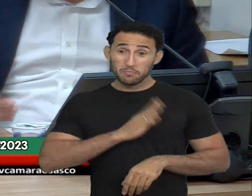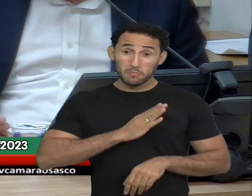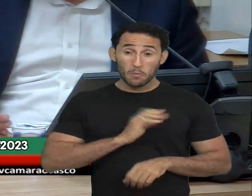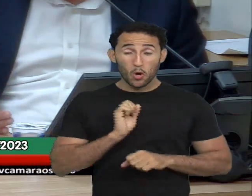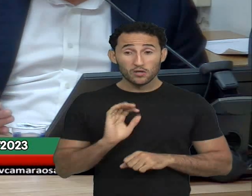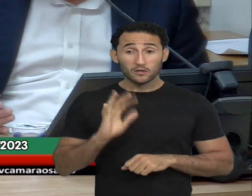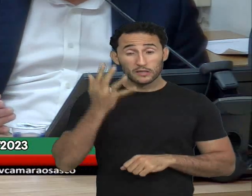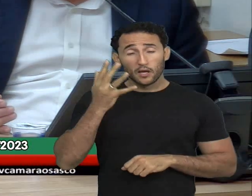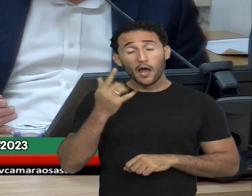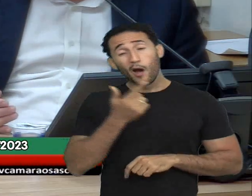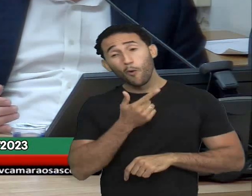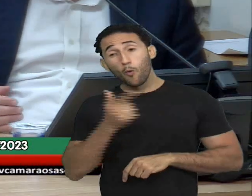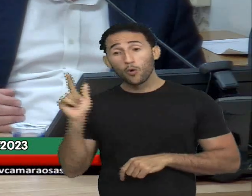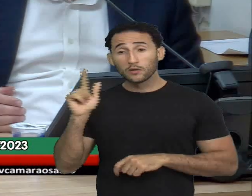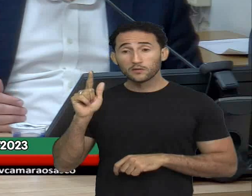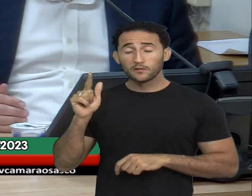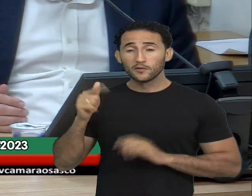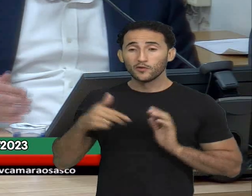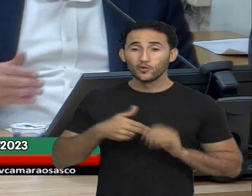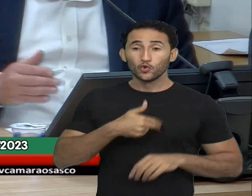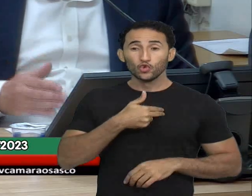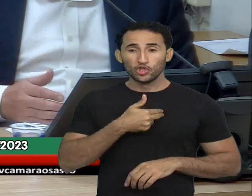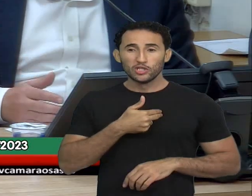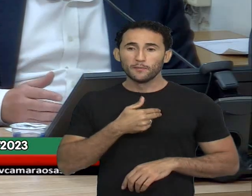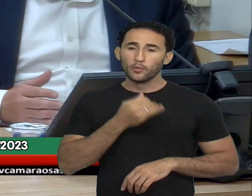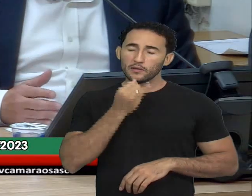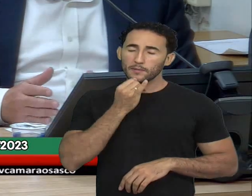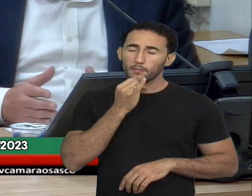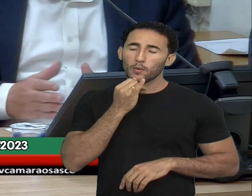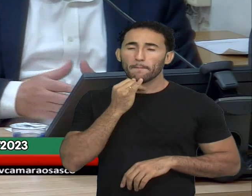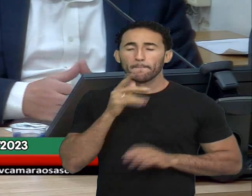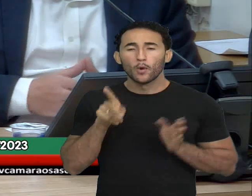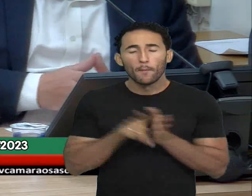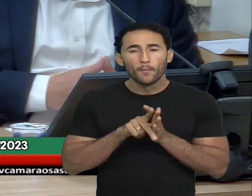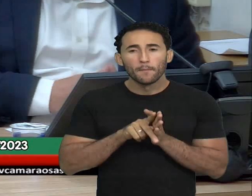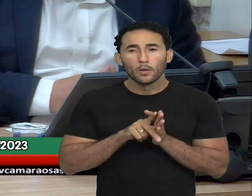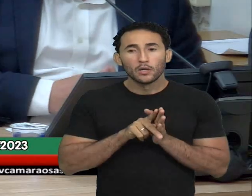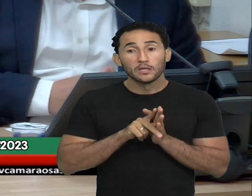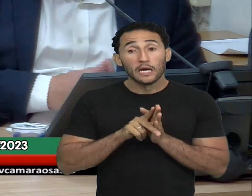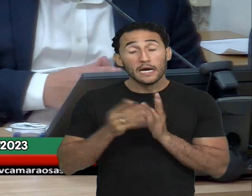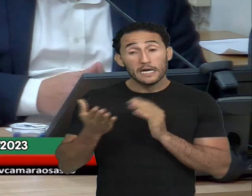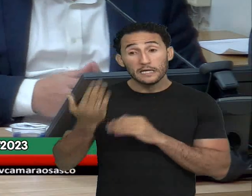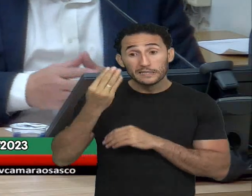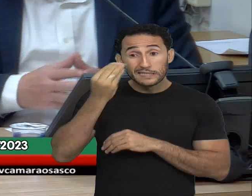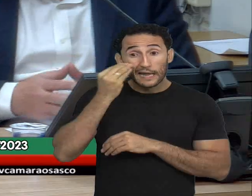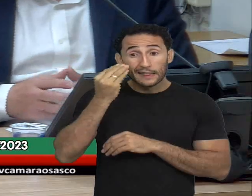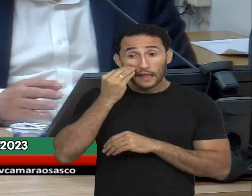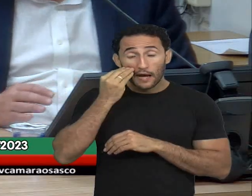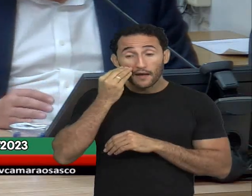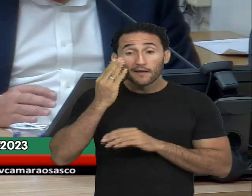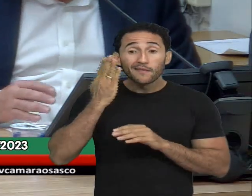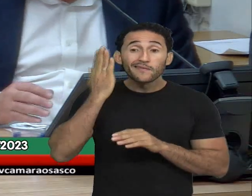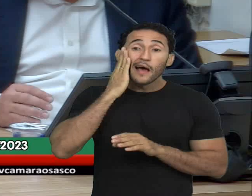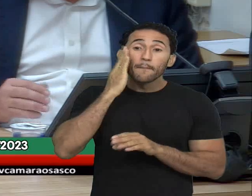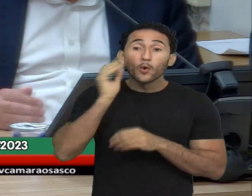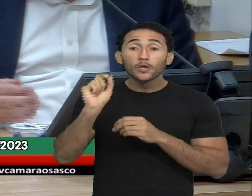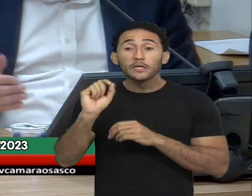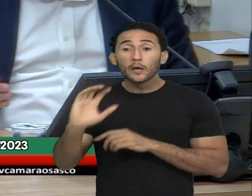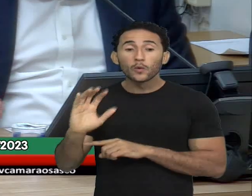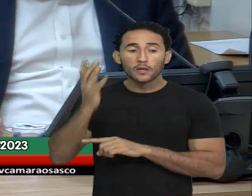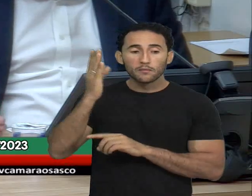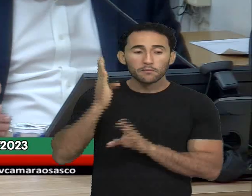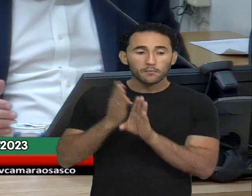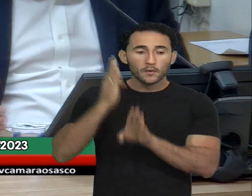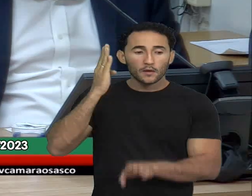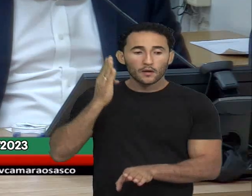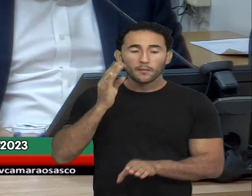para angioplastia. Aí já virou um procedimento que era diagnóstico, aí a gente já começa num procedimento